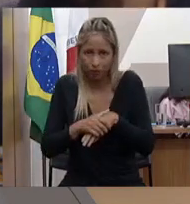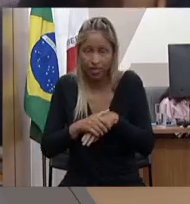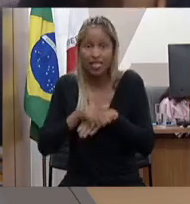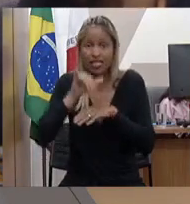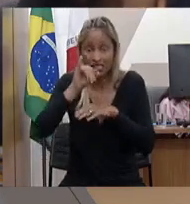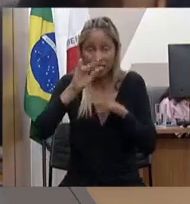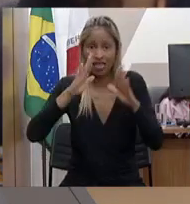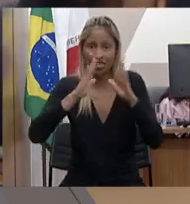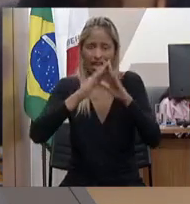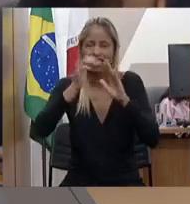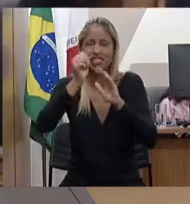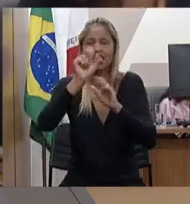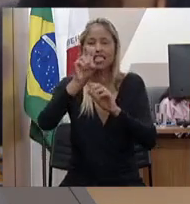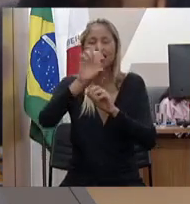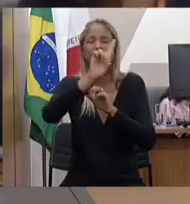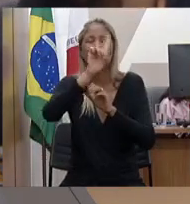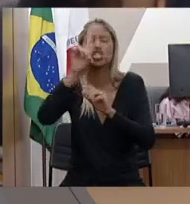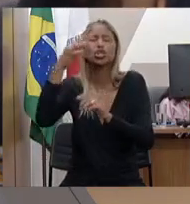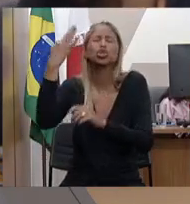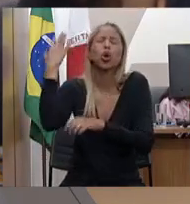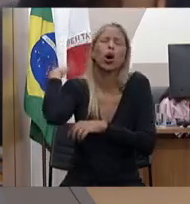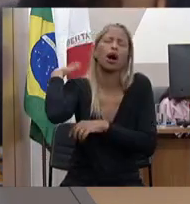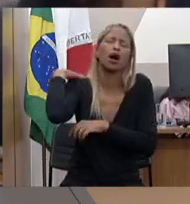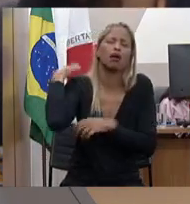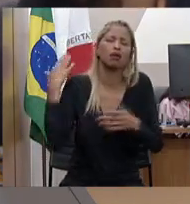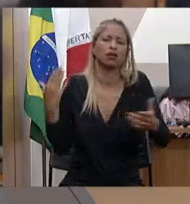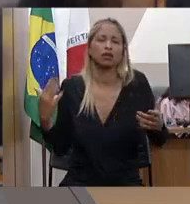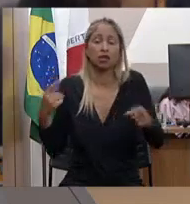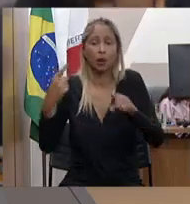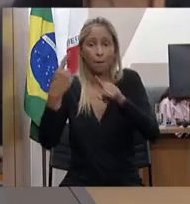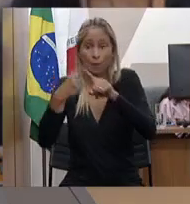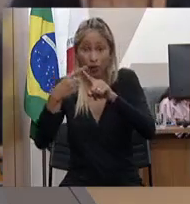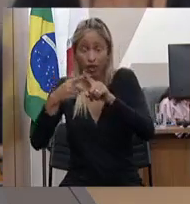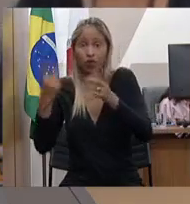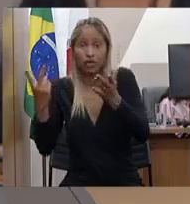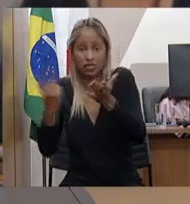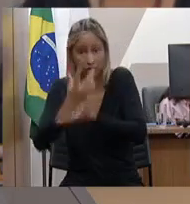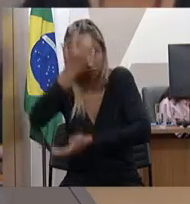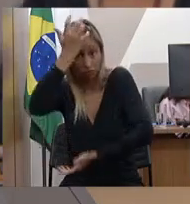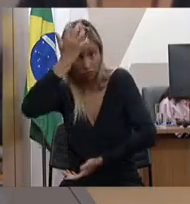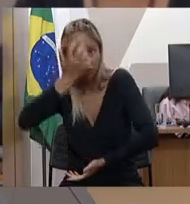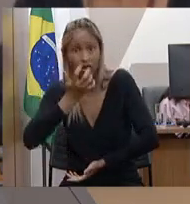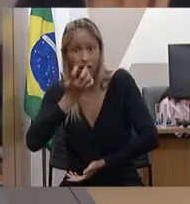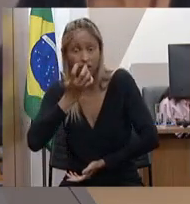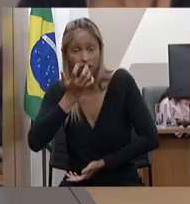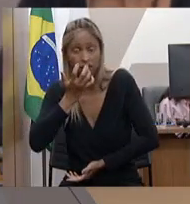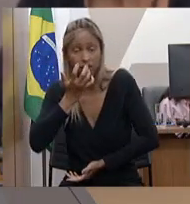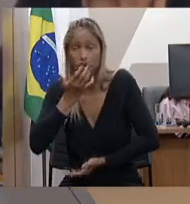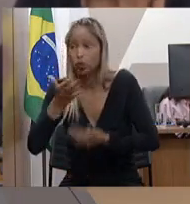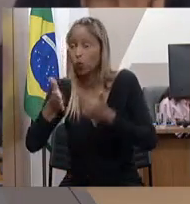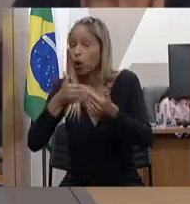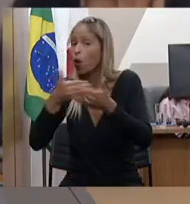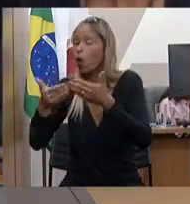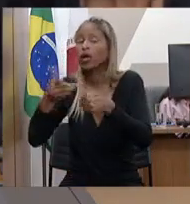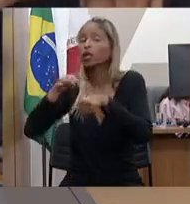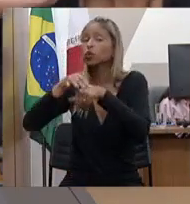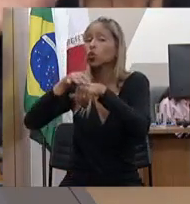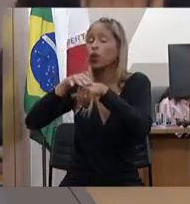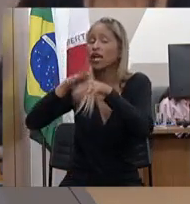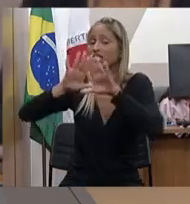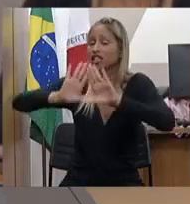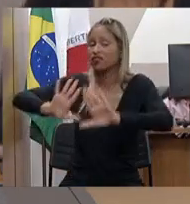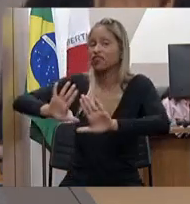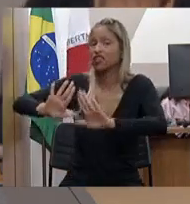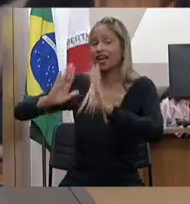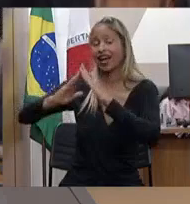ficou em casa 15 dias por causa de dor nas costas é porque é uma coisa muito séria muito grave não é qualquer doença que põe um